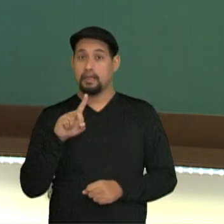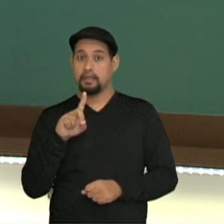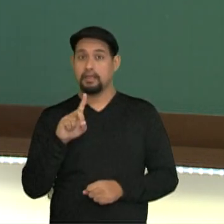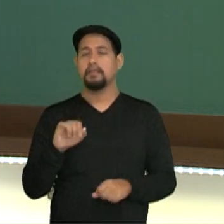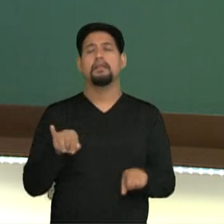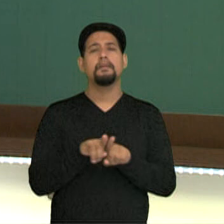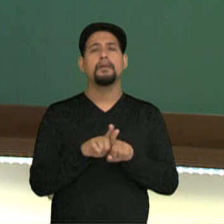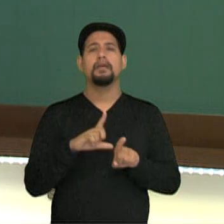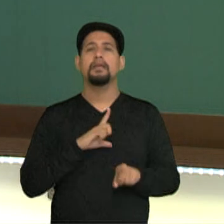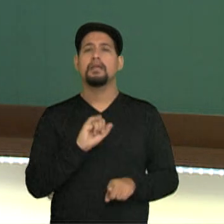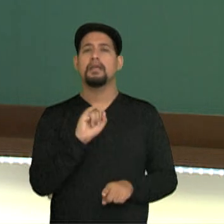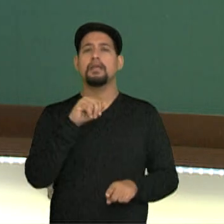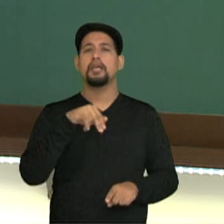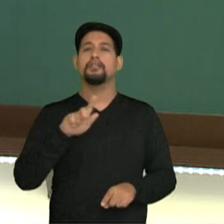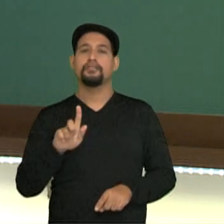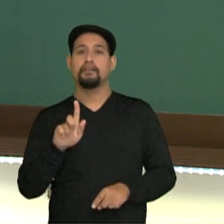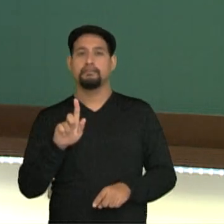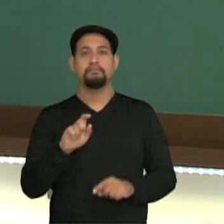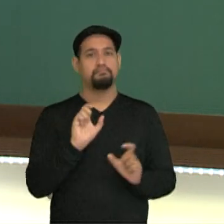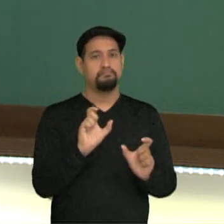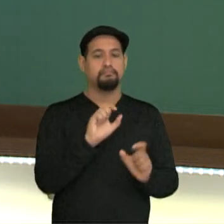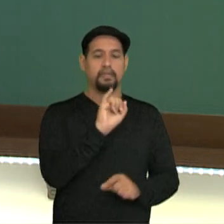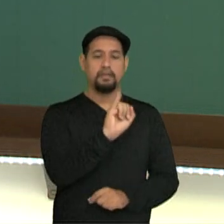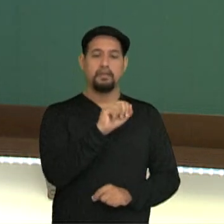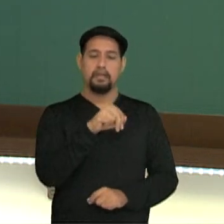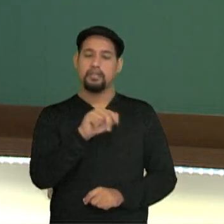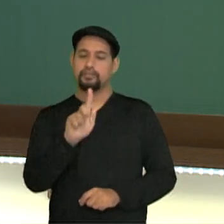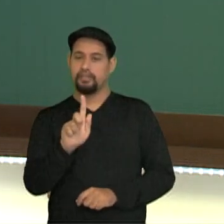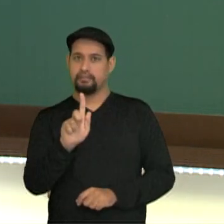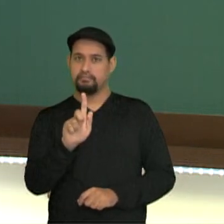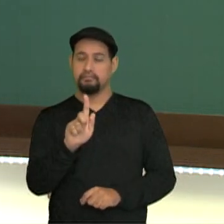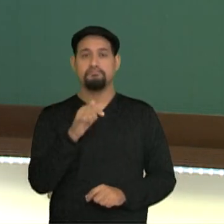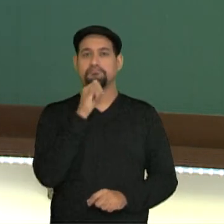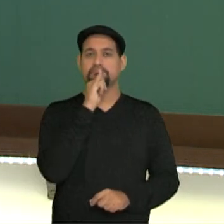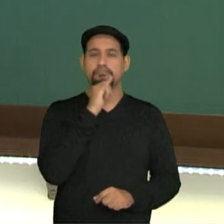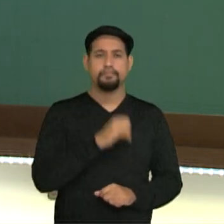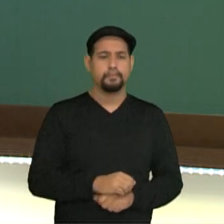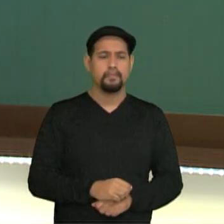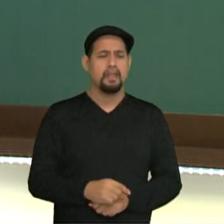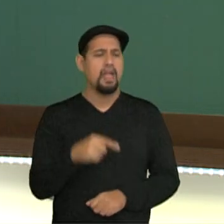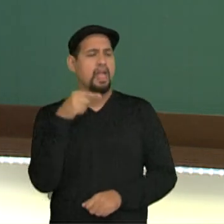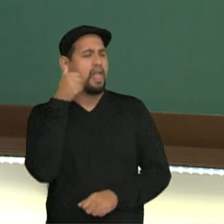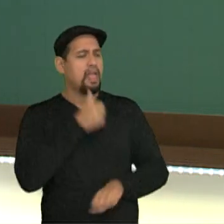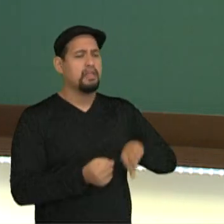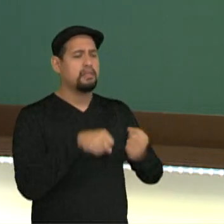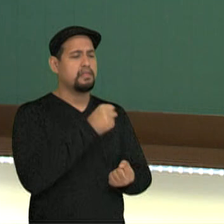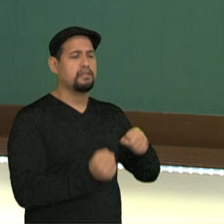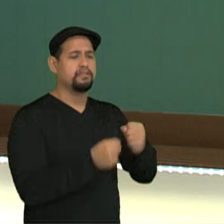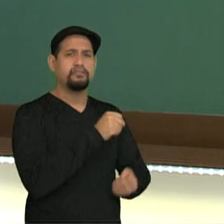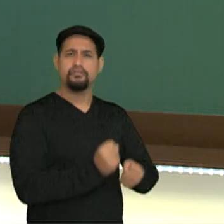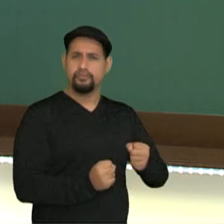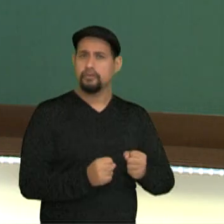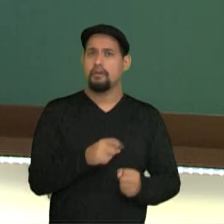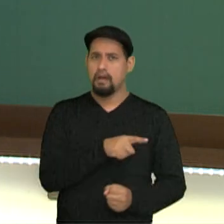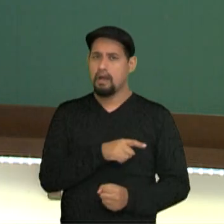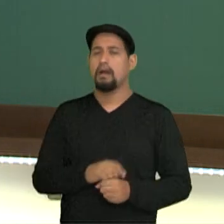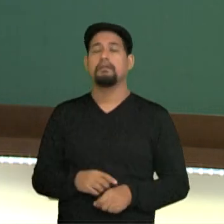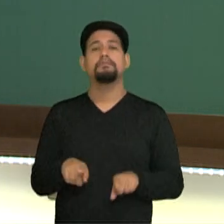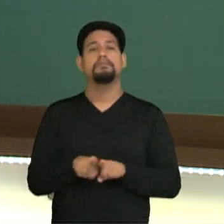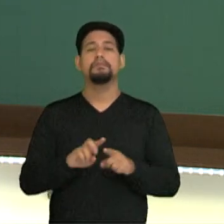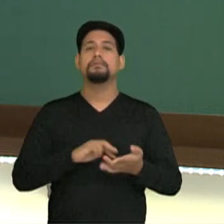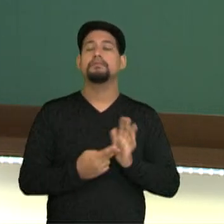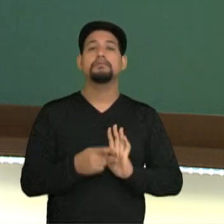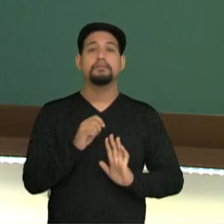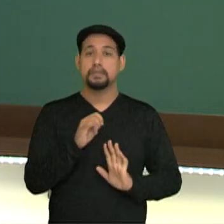do verbo na formação de presente contínuo. Então, se eu digo, she is driving a car, ela está dirigindo um